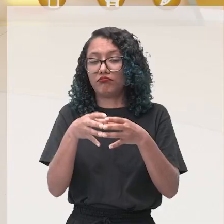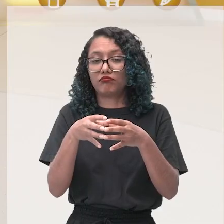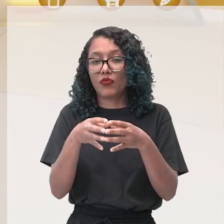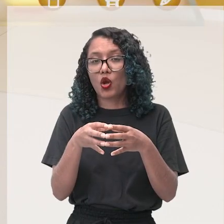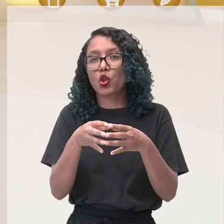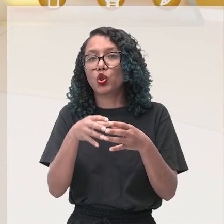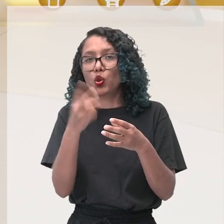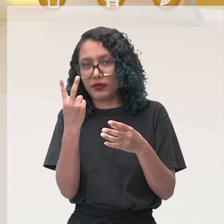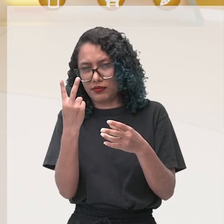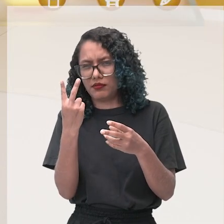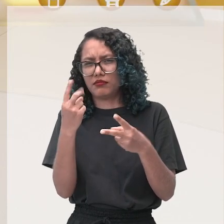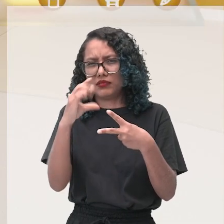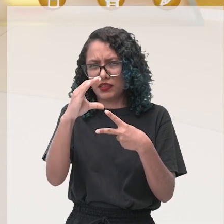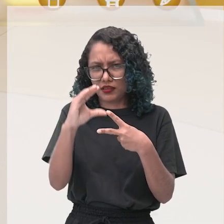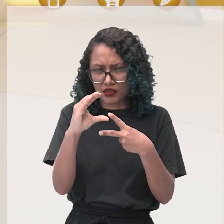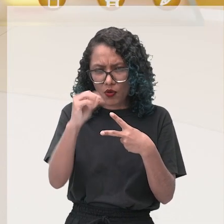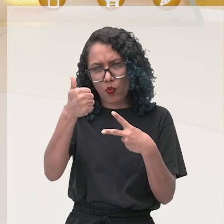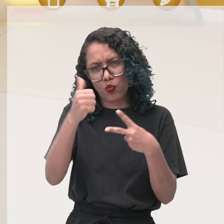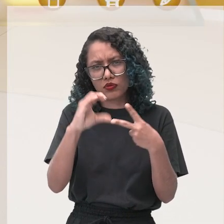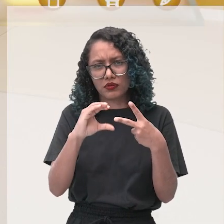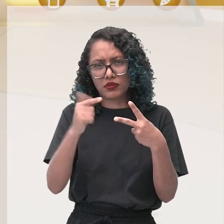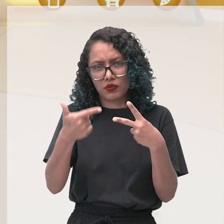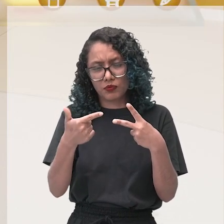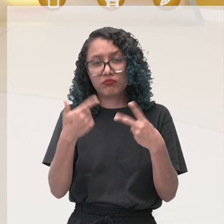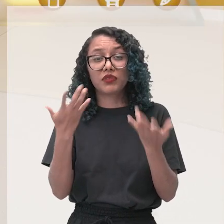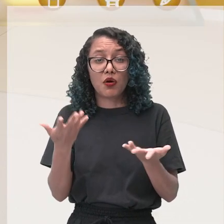apropriando de uma simbologia